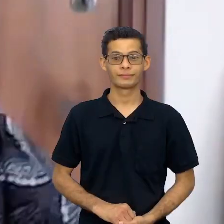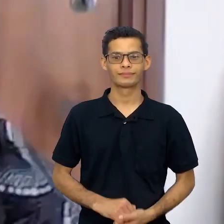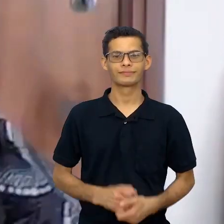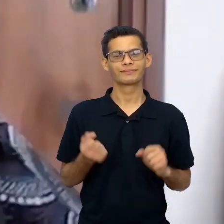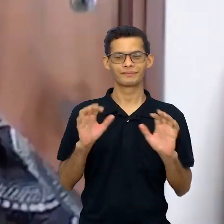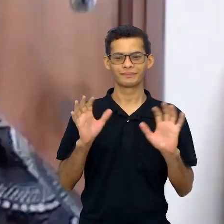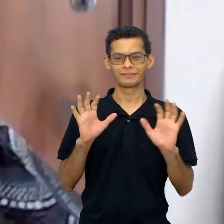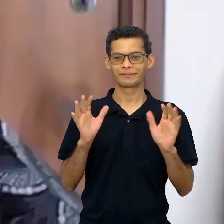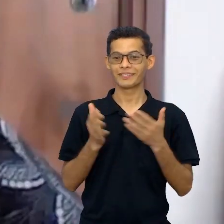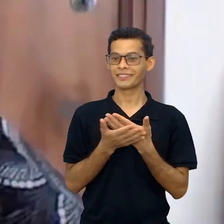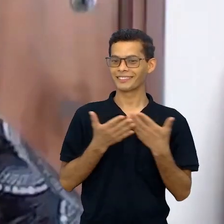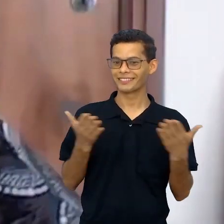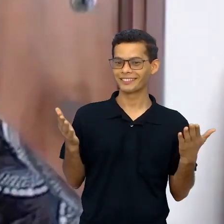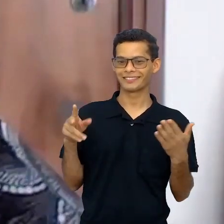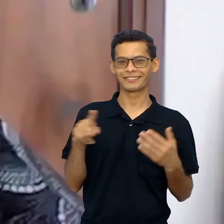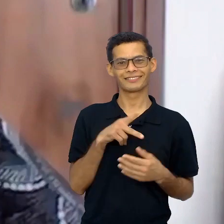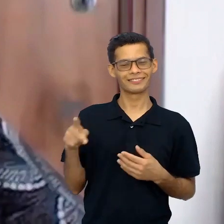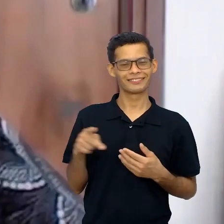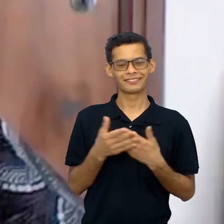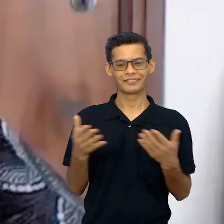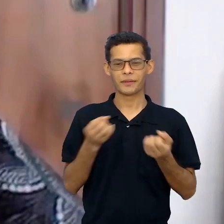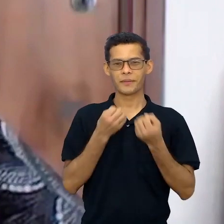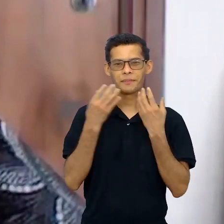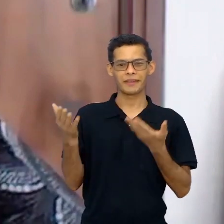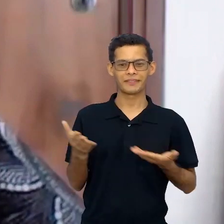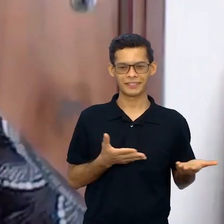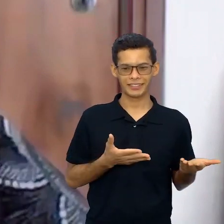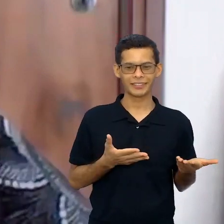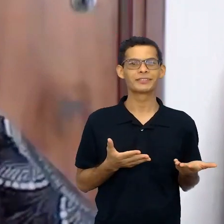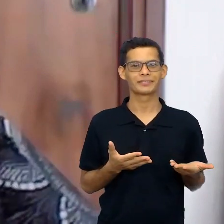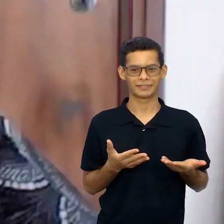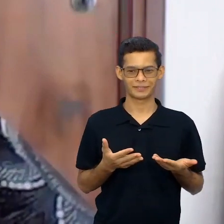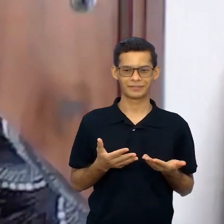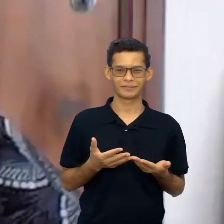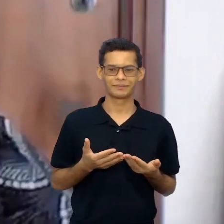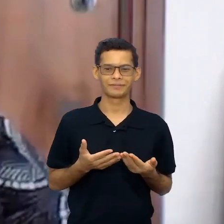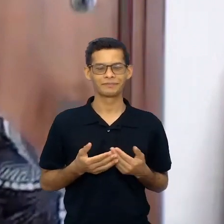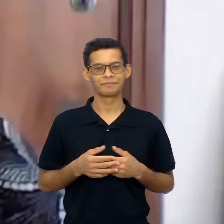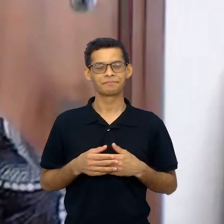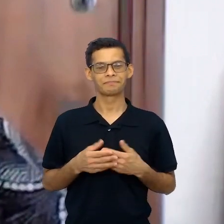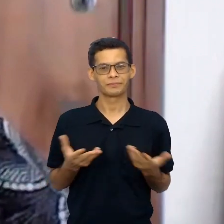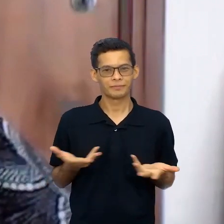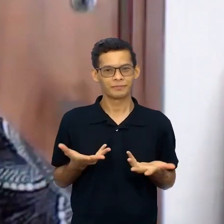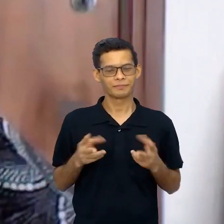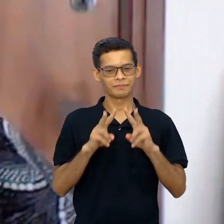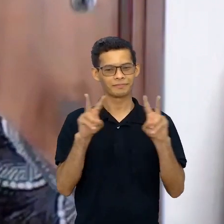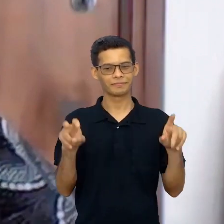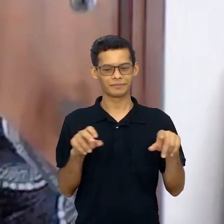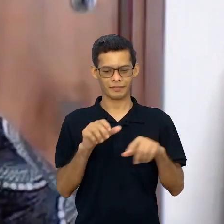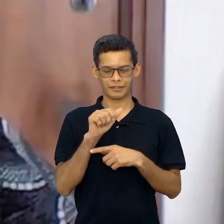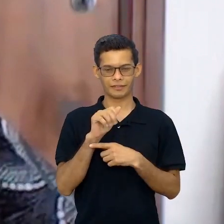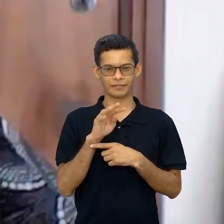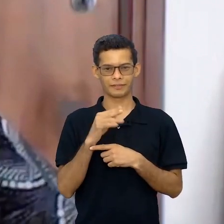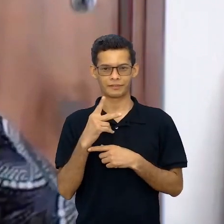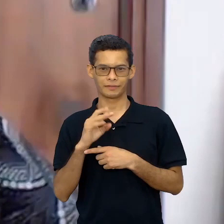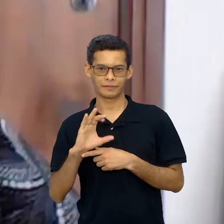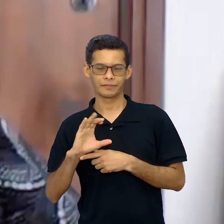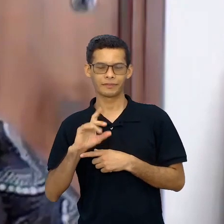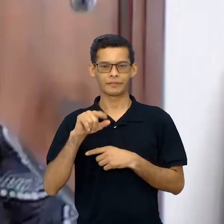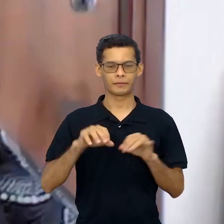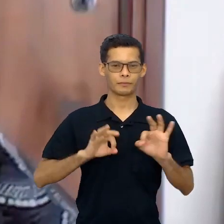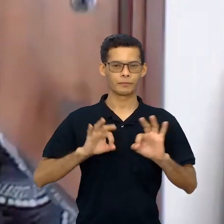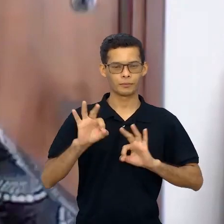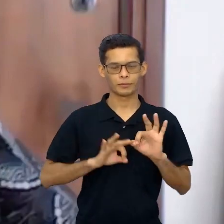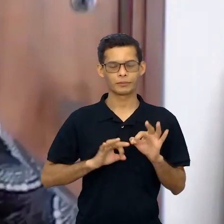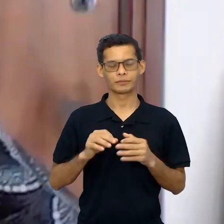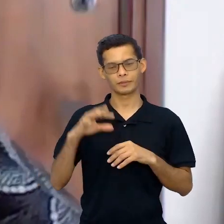Olá, professores, professoras, sejam bem-vindos a mais uma TPC do Programa de Recuperação e